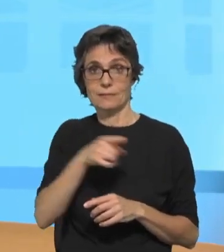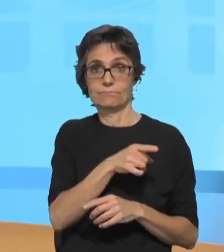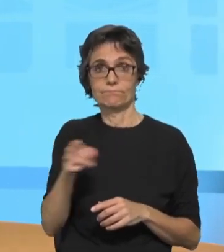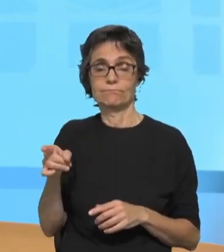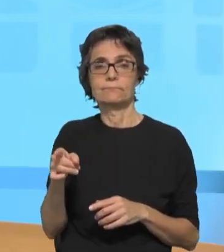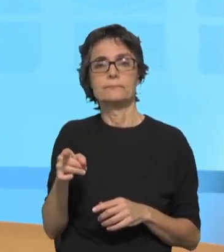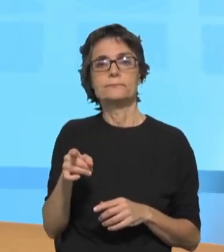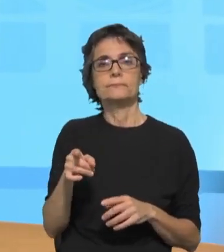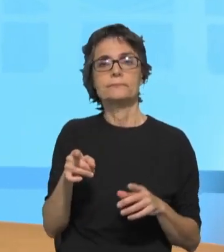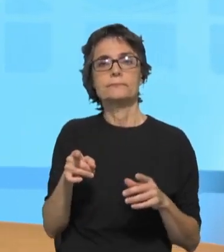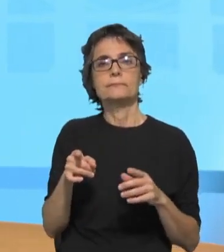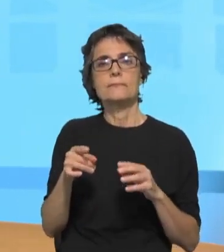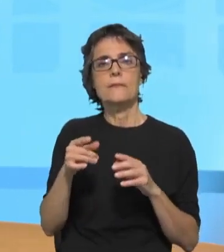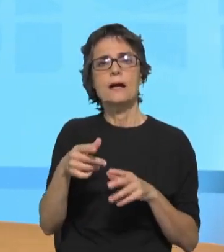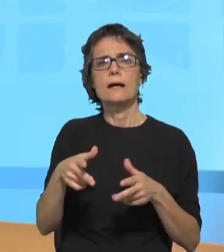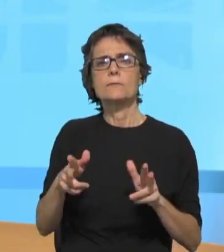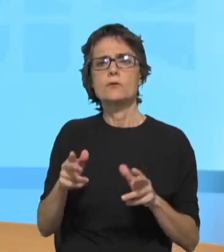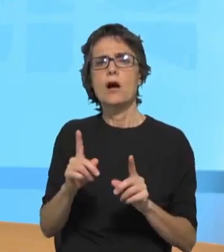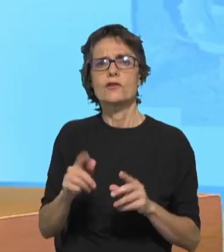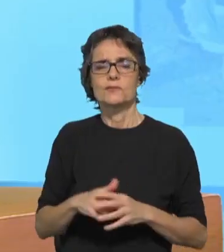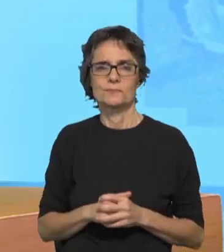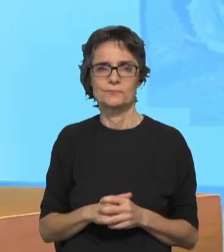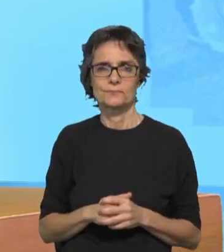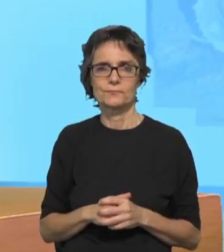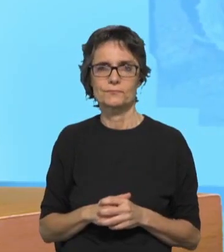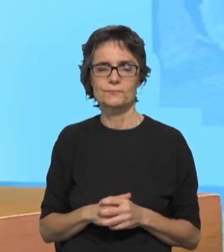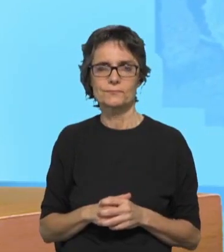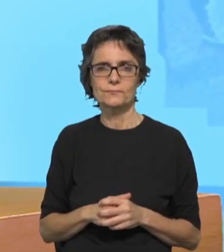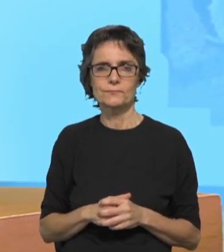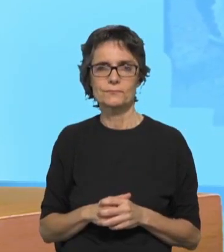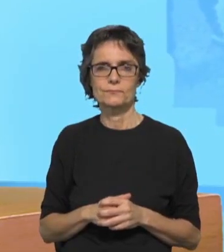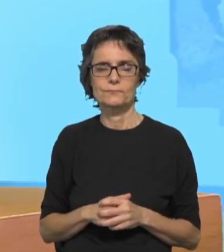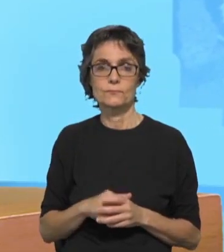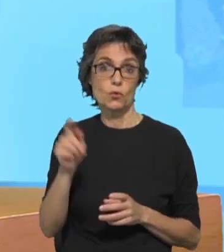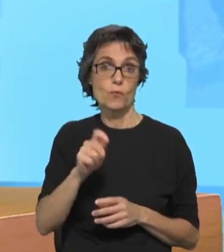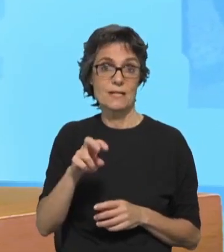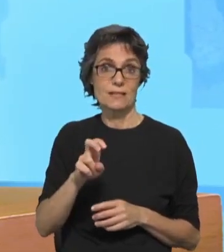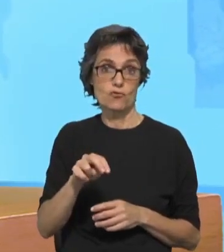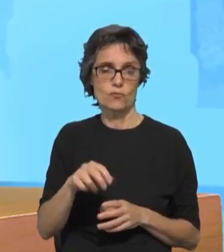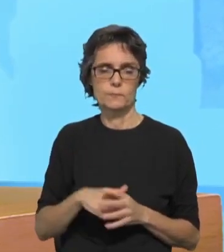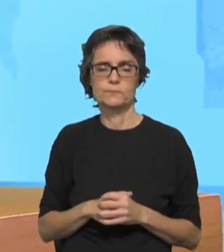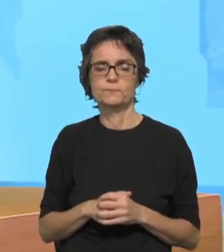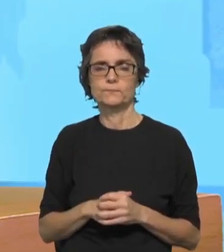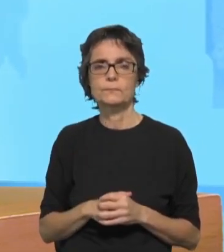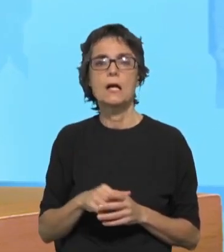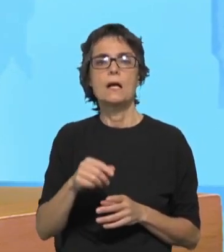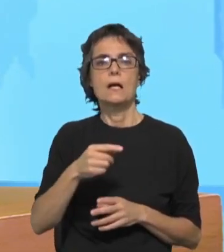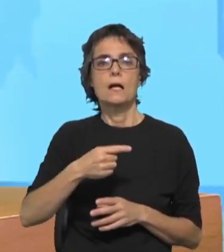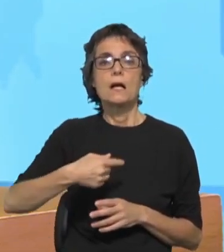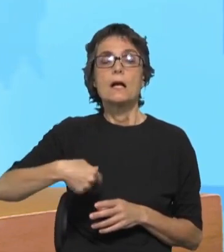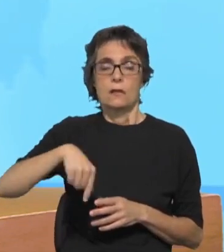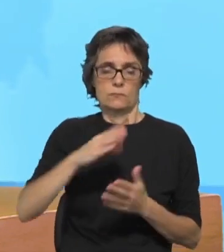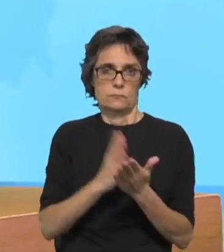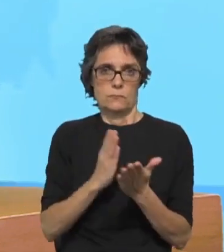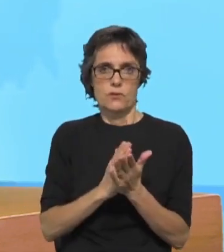muito brevemente, que metodologia vai marcar esta? Sim, nós privilegiamos nesta escola de verão um modelo que distingue